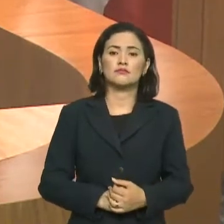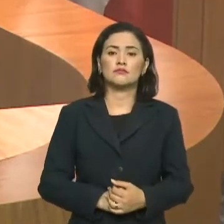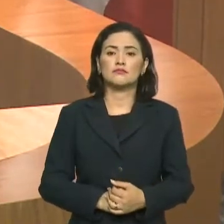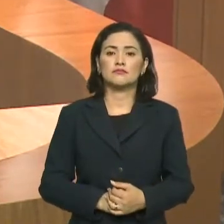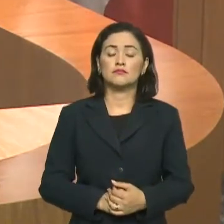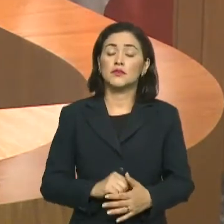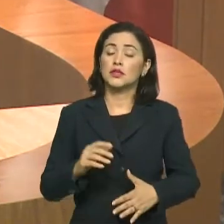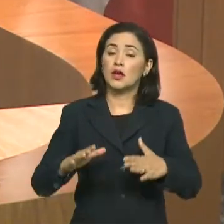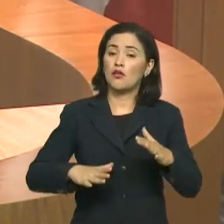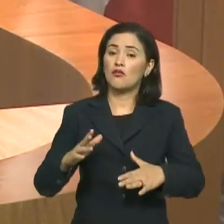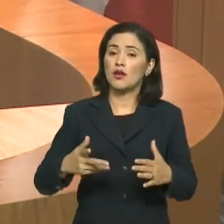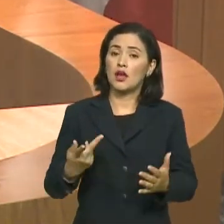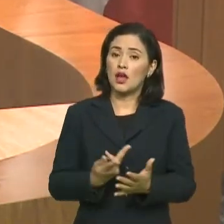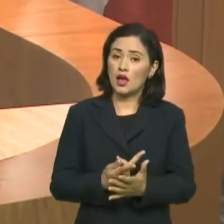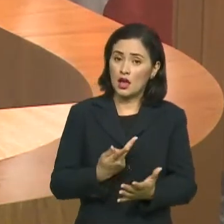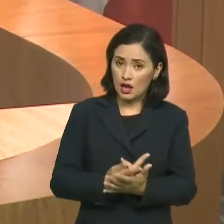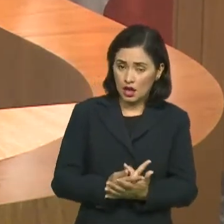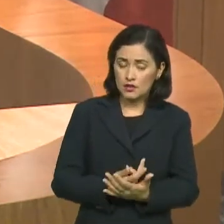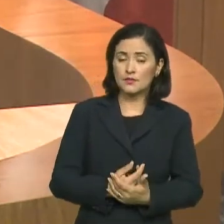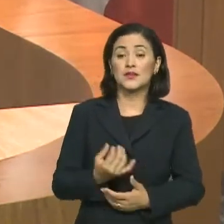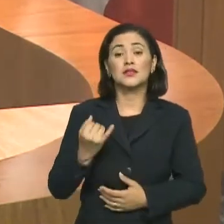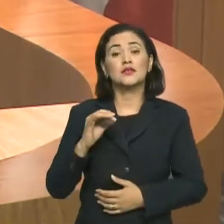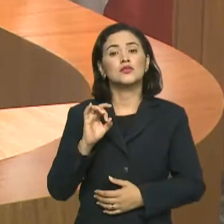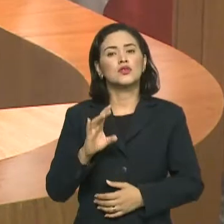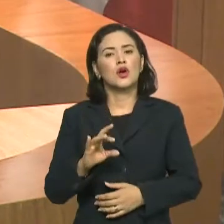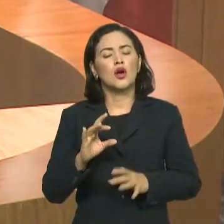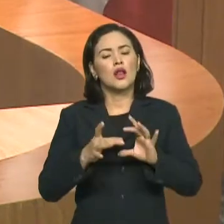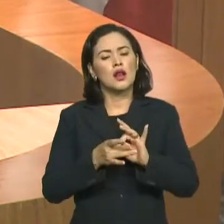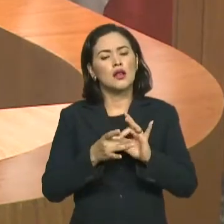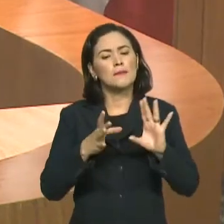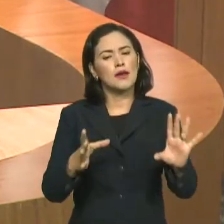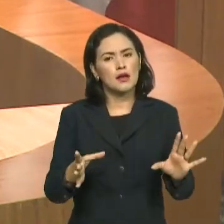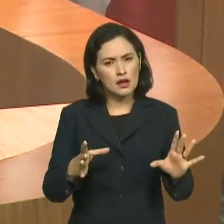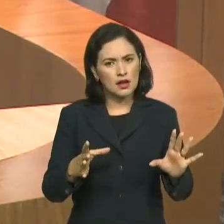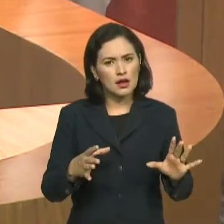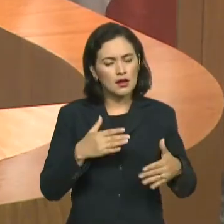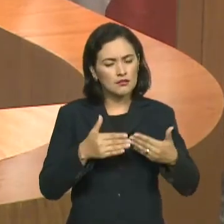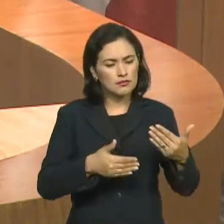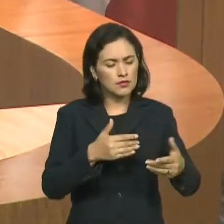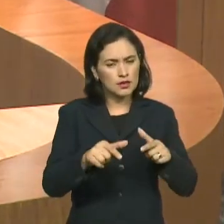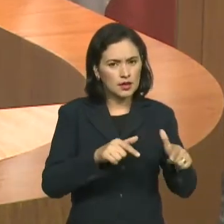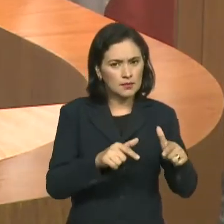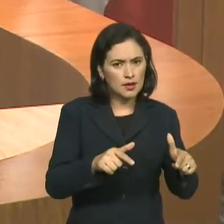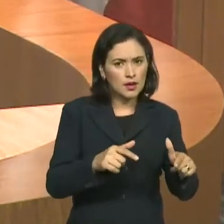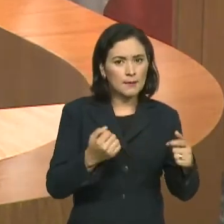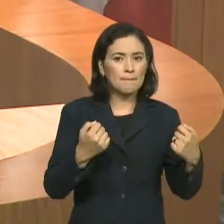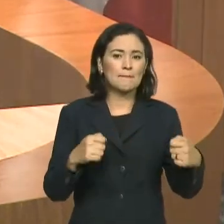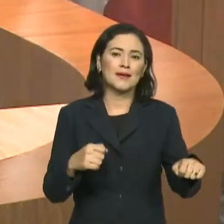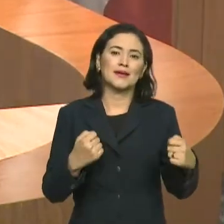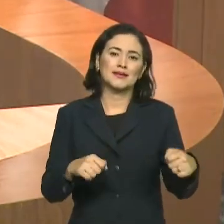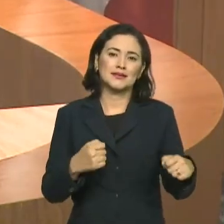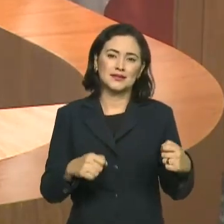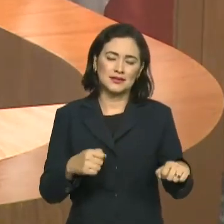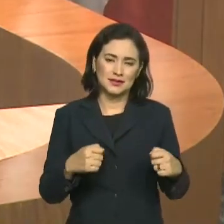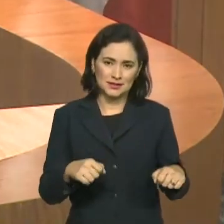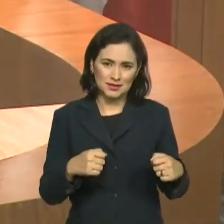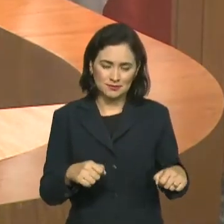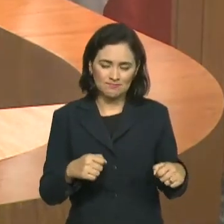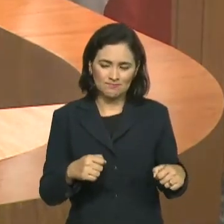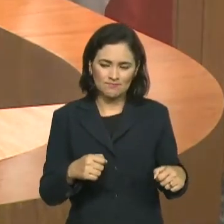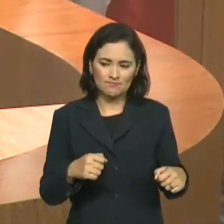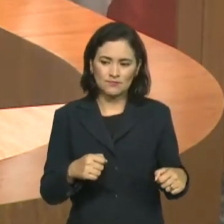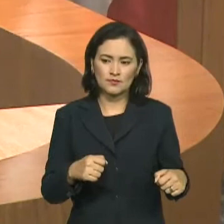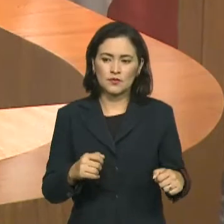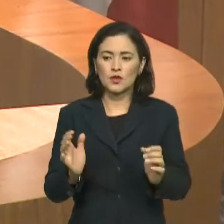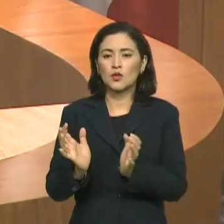estiver somente autorizada pelo INCA para desenvolver o trabalho, ela precisa, no mínimo, de um acompanhamento